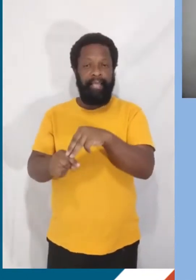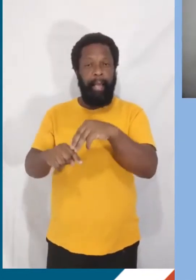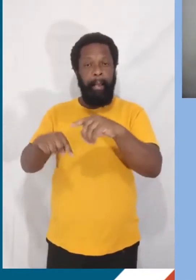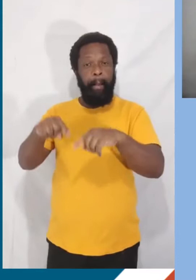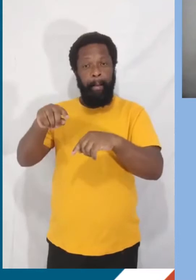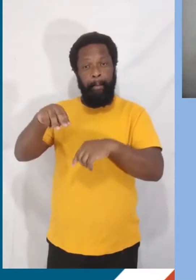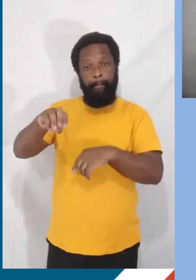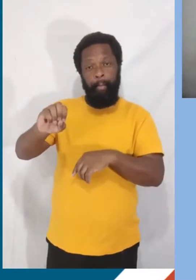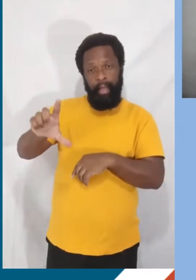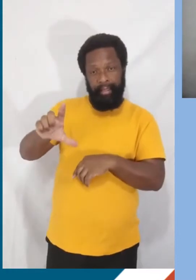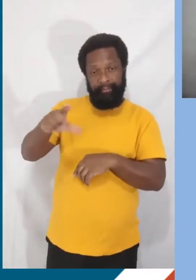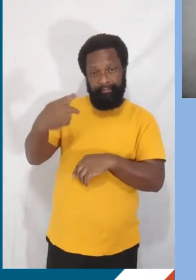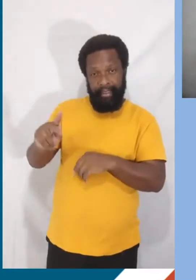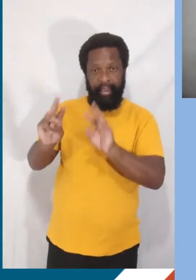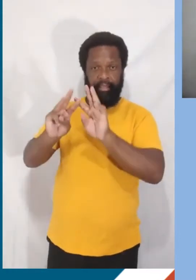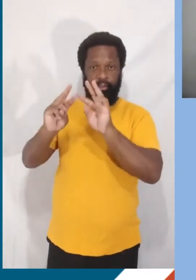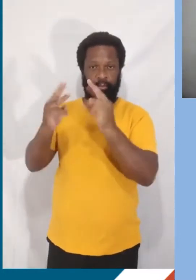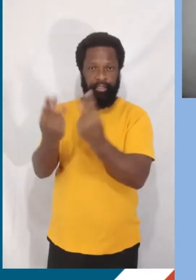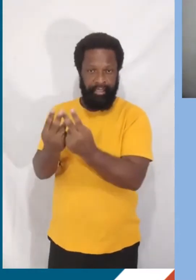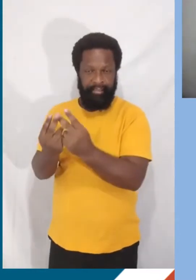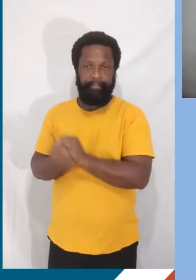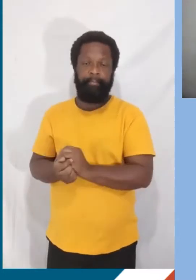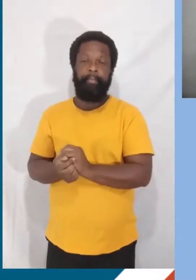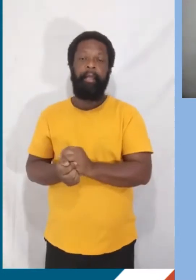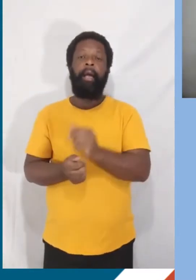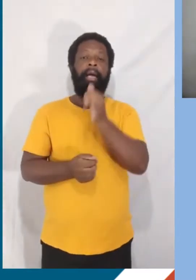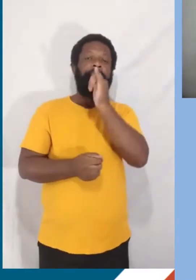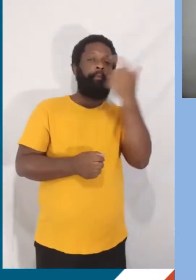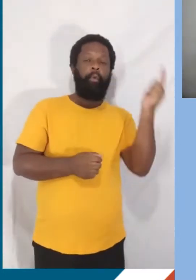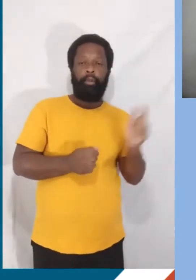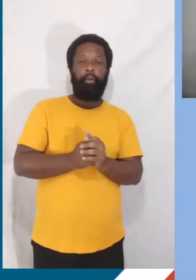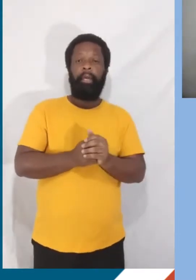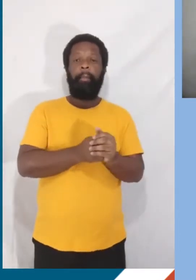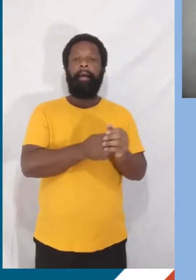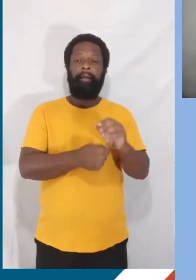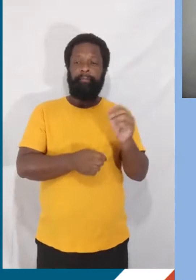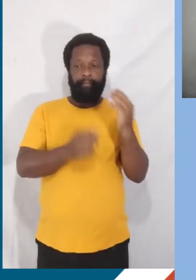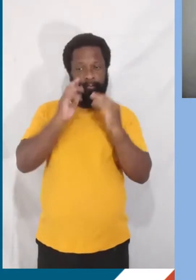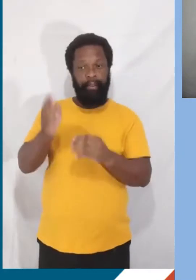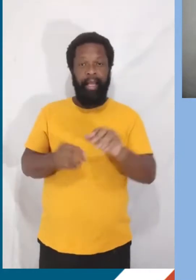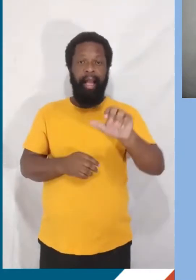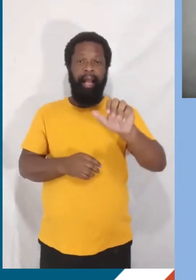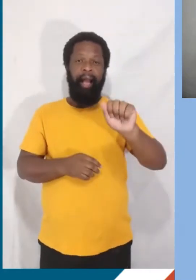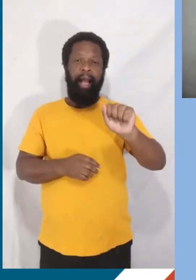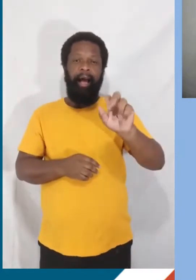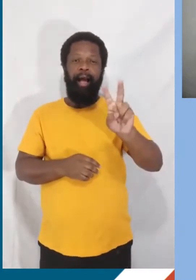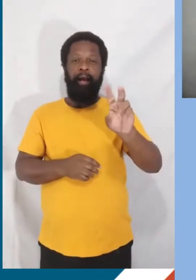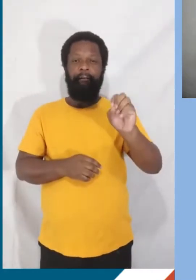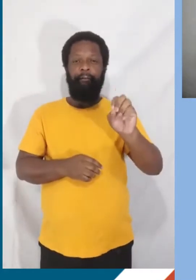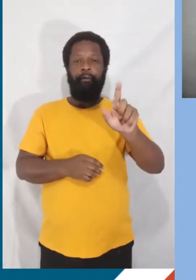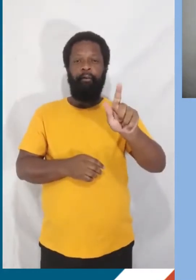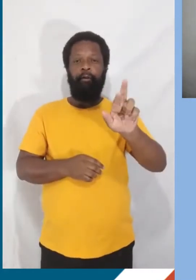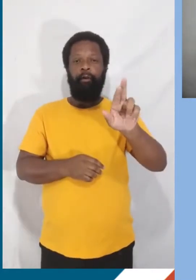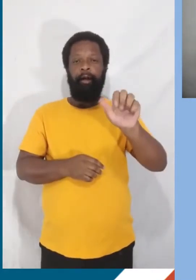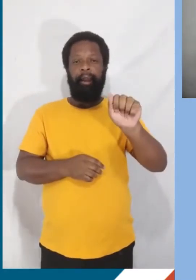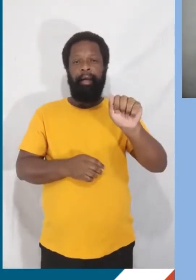massa molar da substância. Uma outra relação que pode ser também mol com a constante de Avogadro. Geralmente, quando se discute